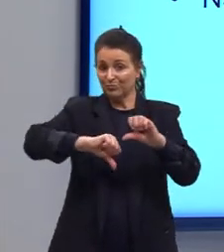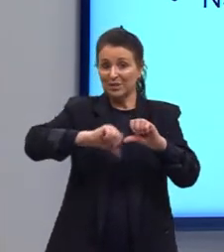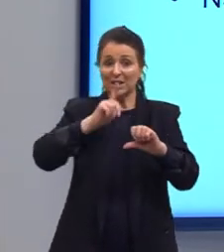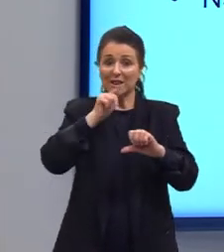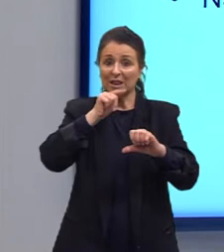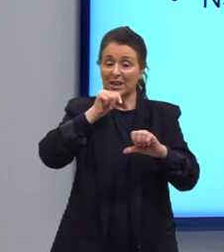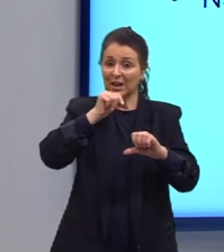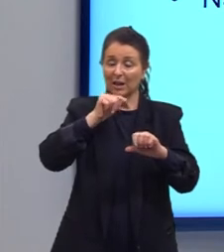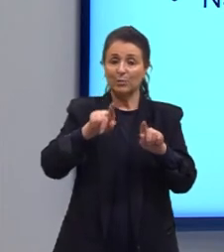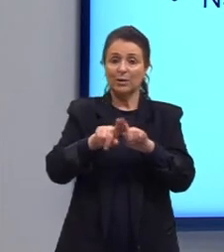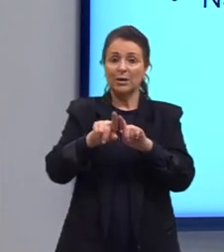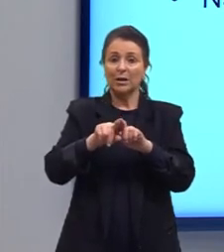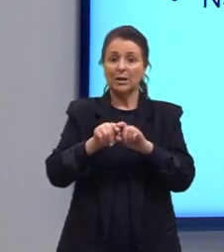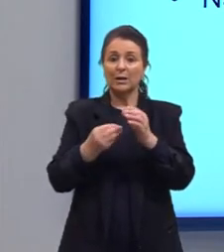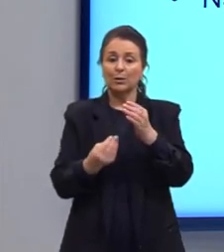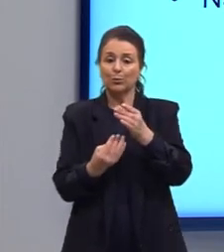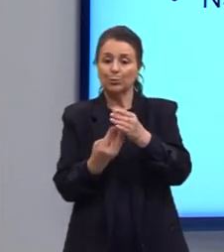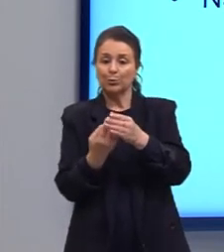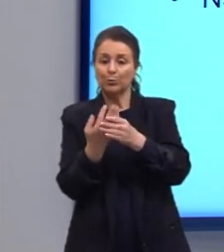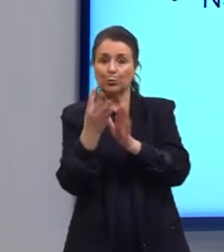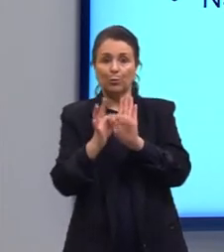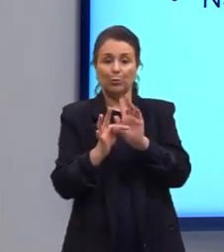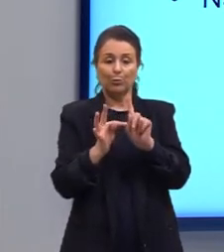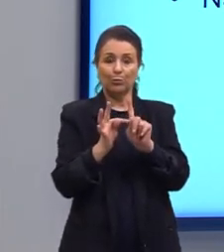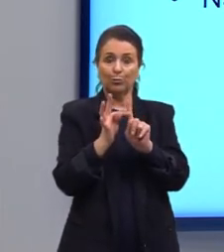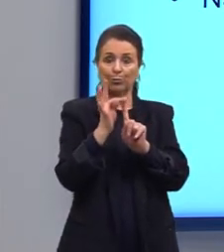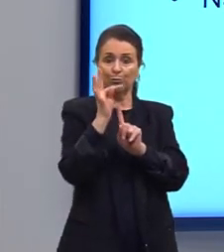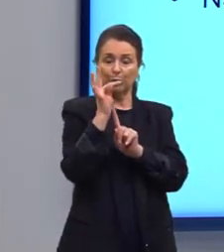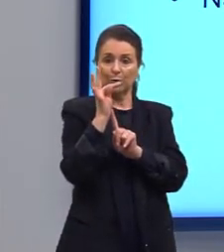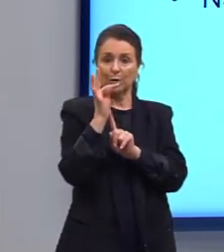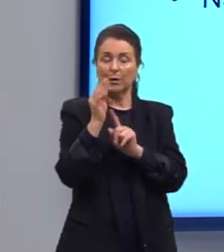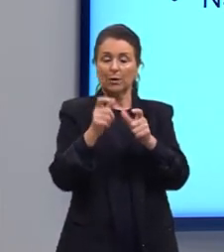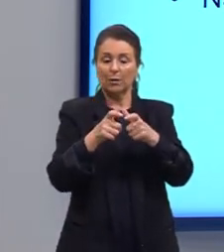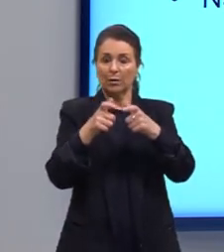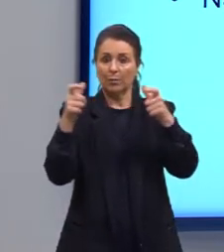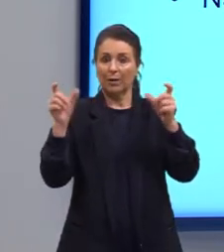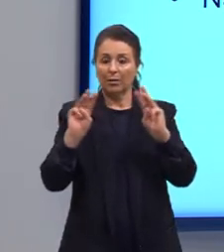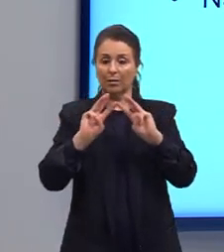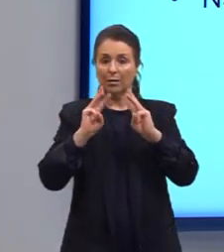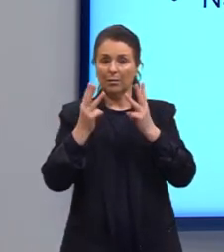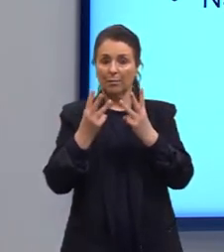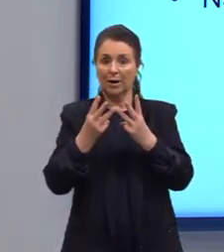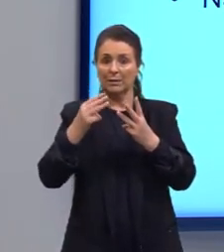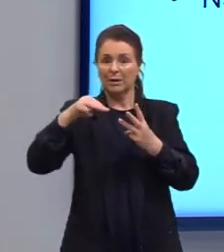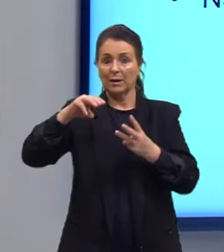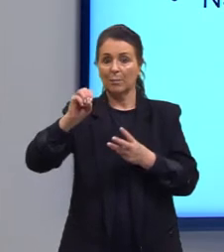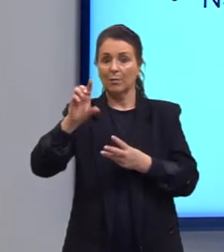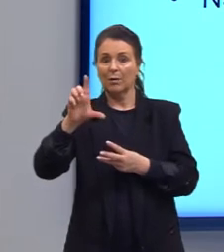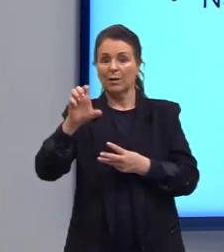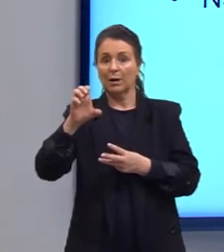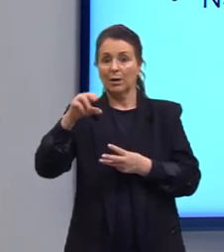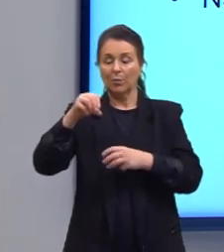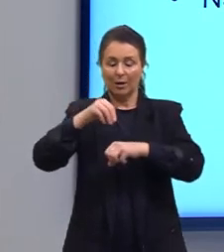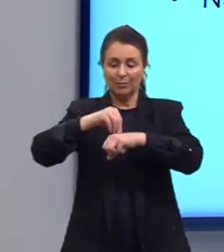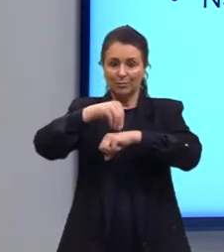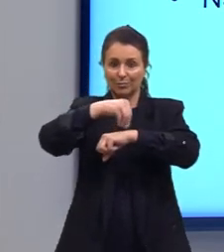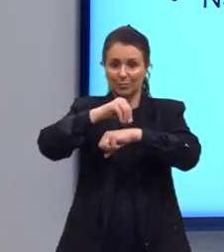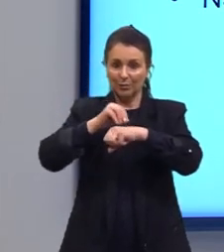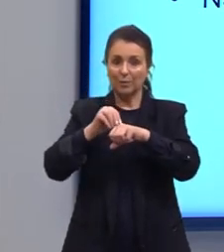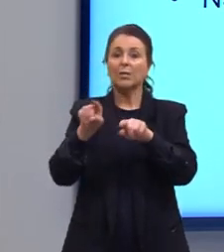pontos de fusão e ebulição elevados E conforme aumenta a massa molecular aumenta esses pontos